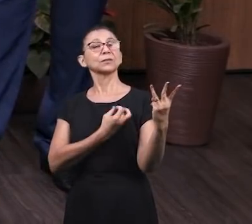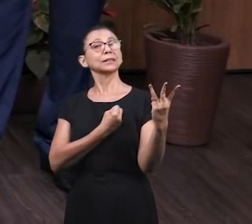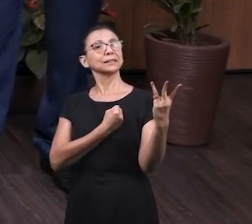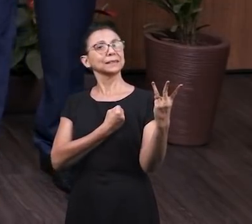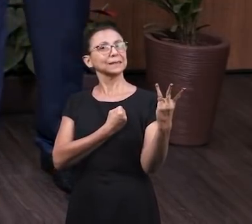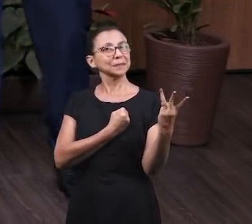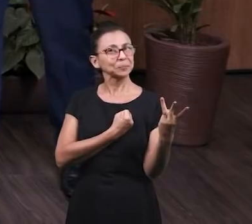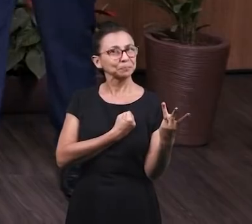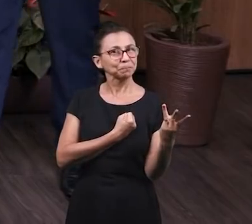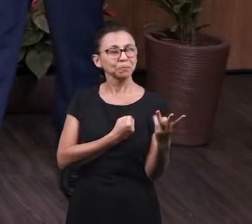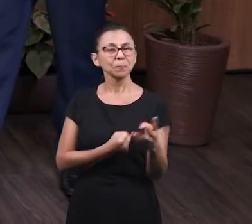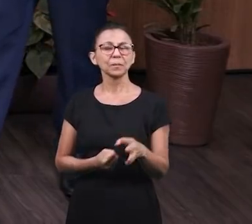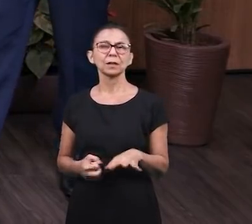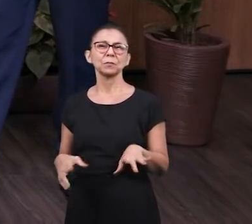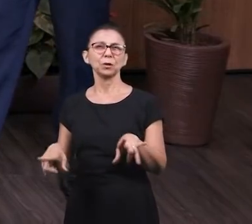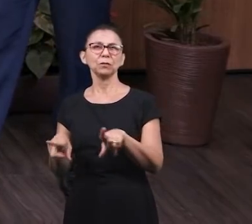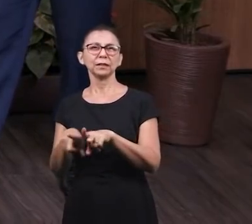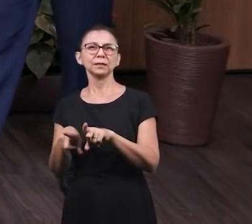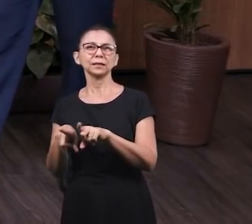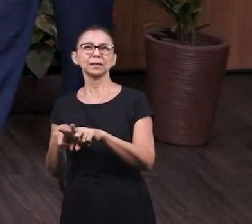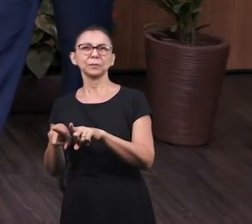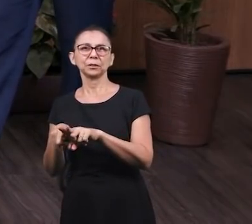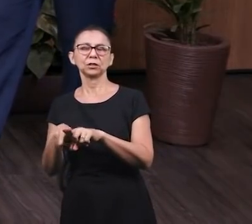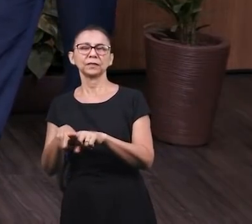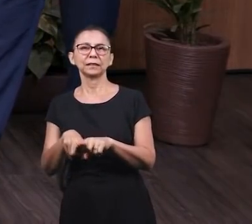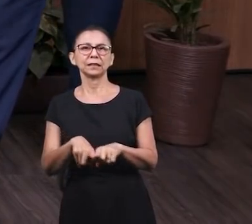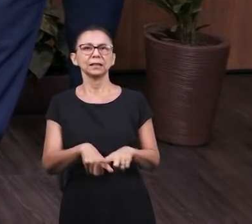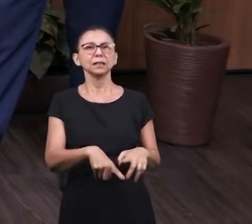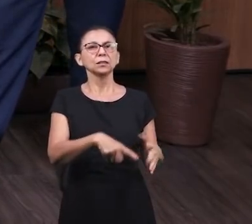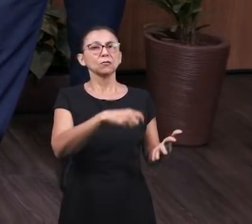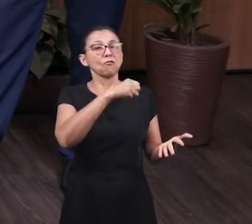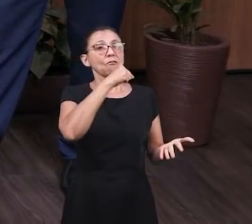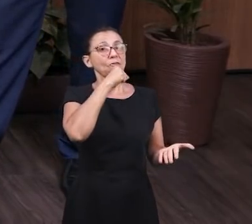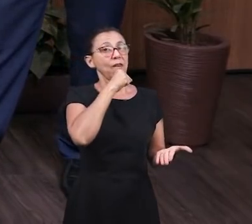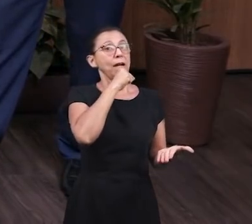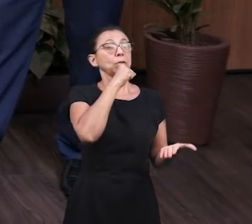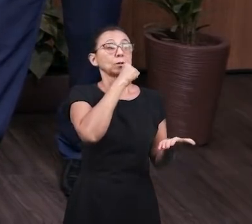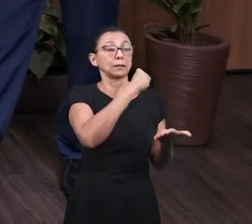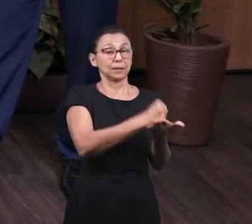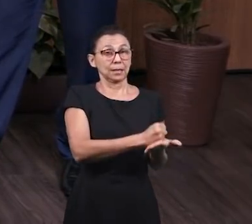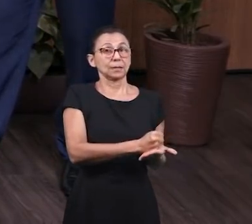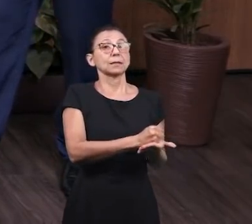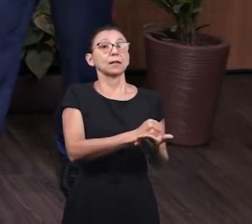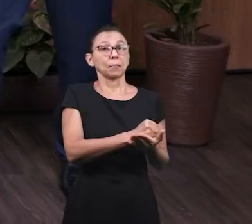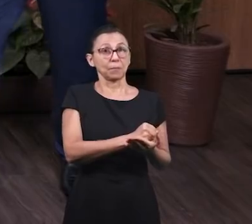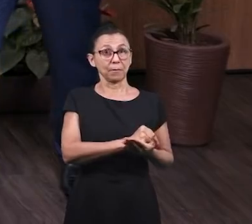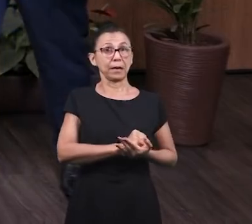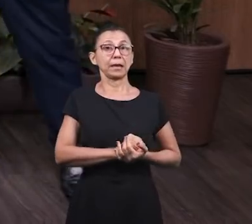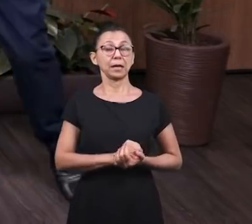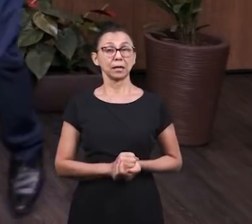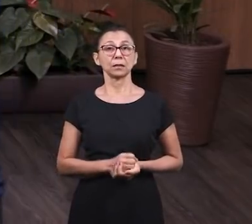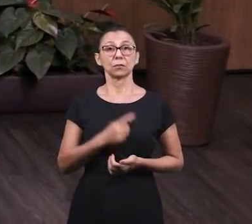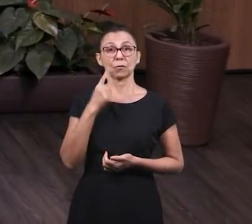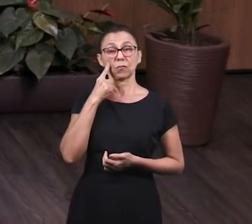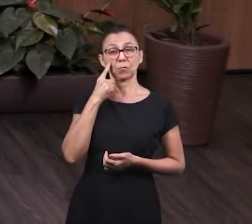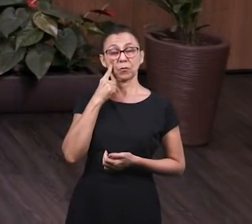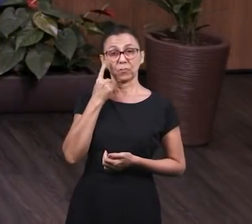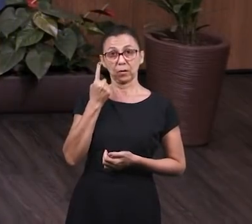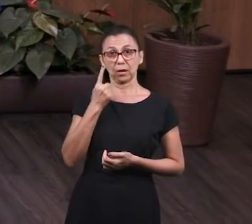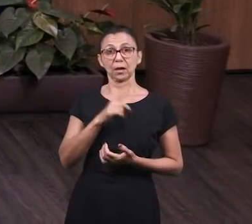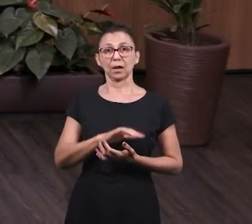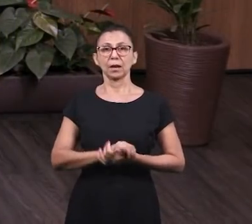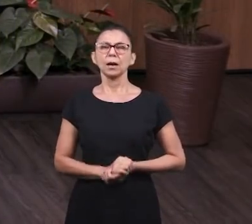forma que no Velho Testamento o homem entrava aqui, podemos